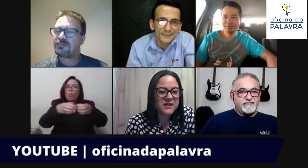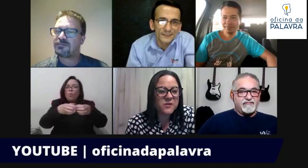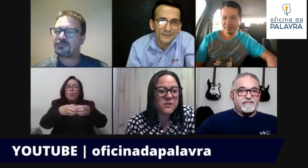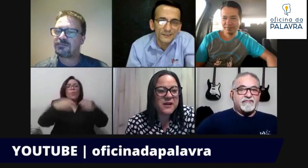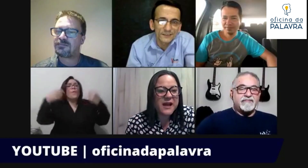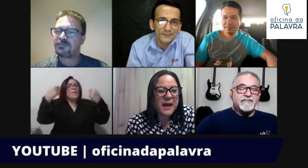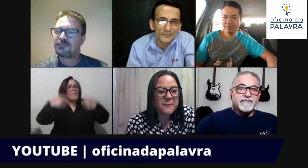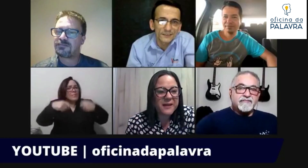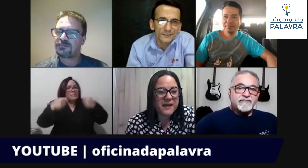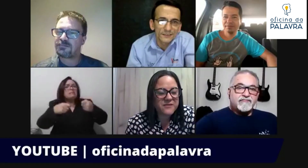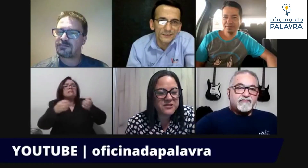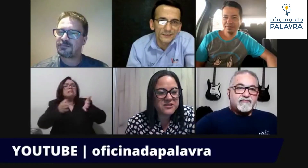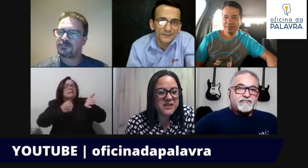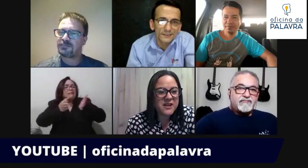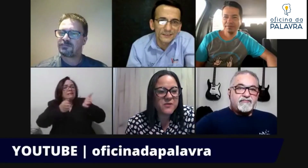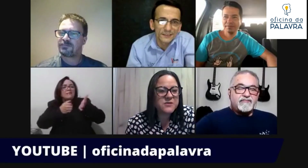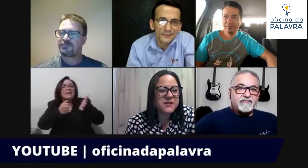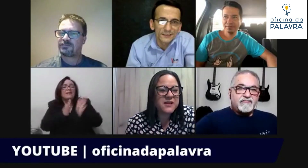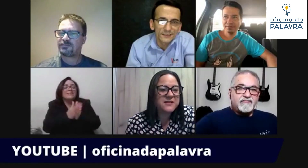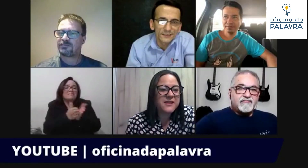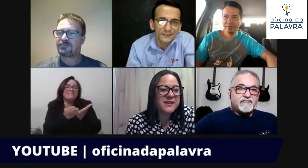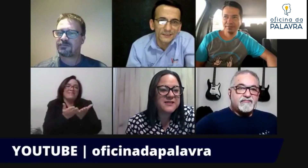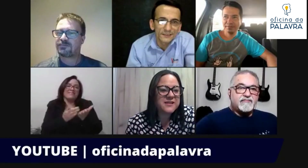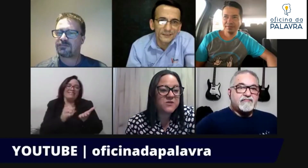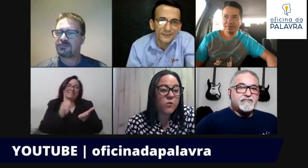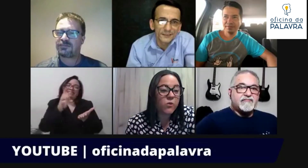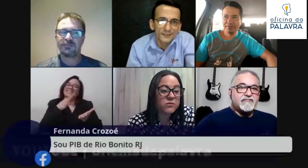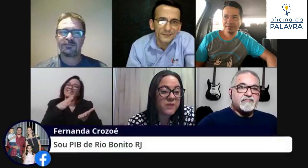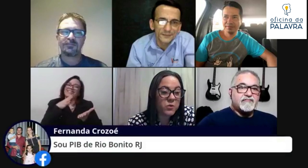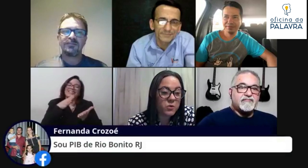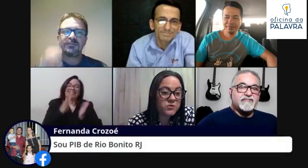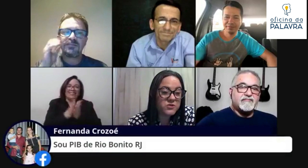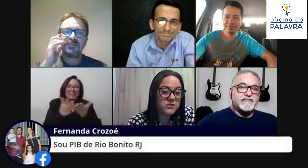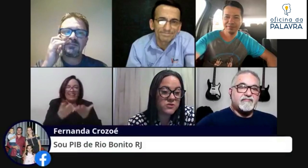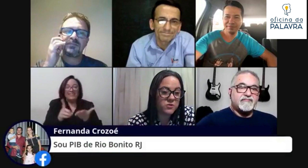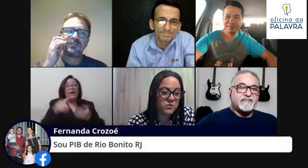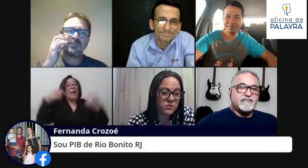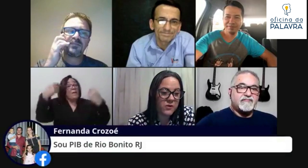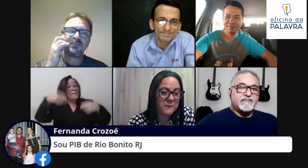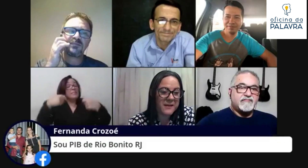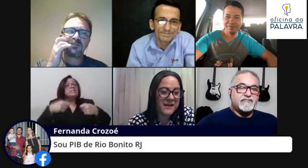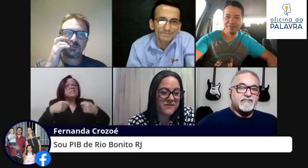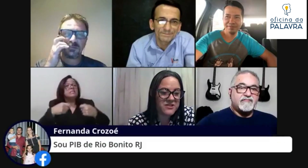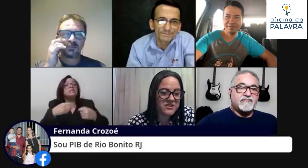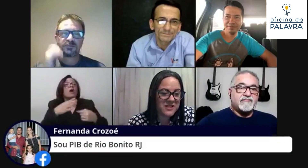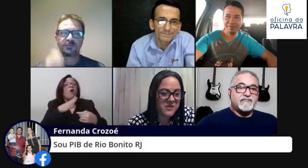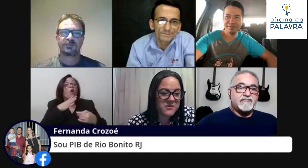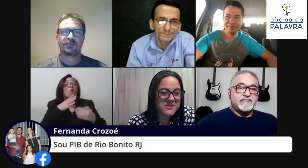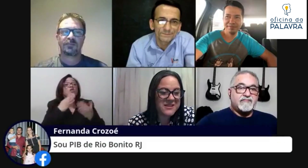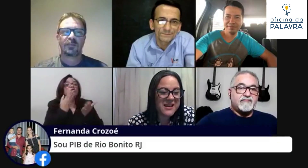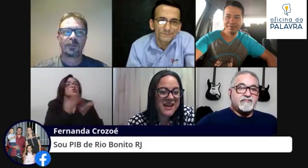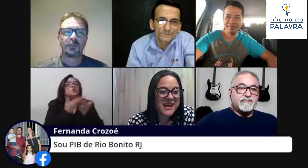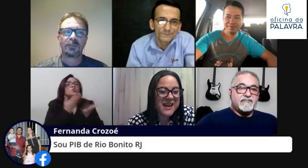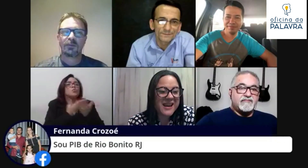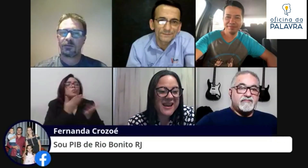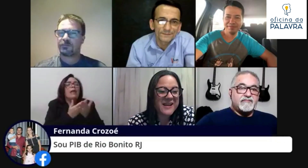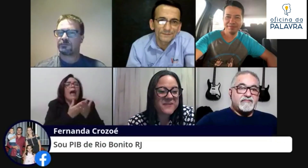acesso, então, à palavra de Deus, ter acesso ao conteúdo de estudo com a palavra de